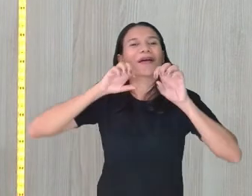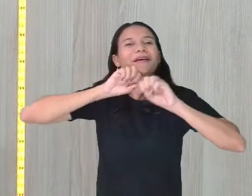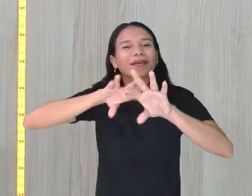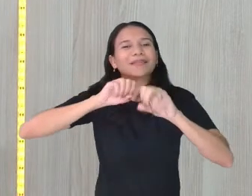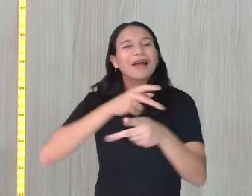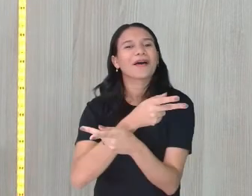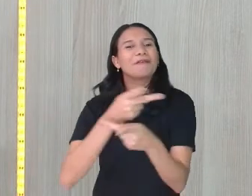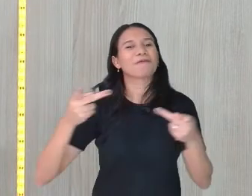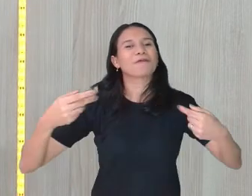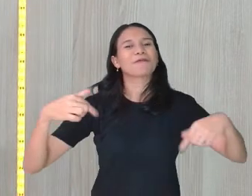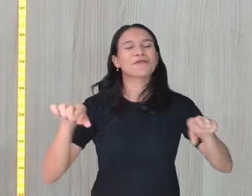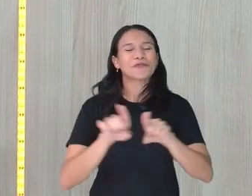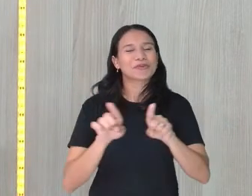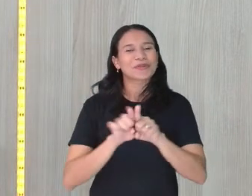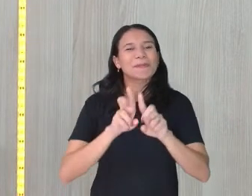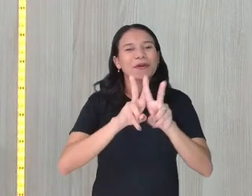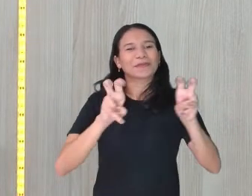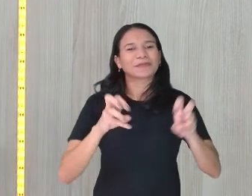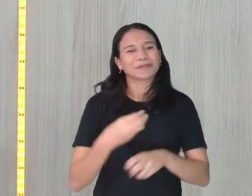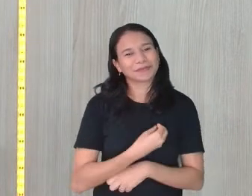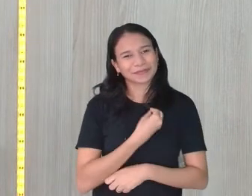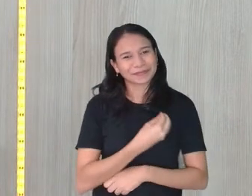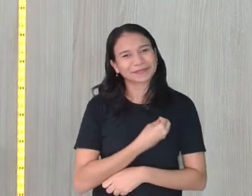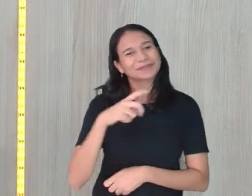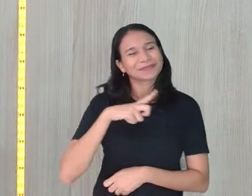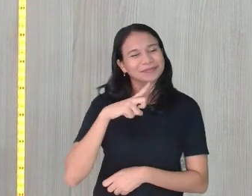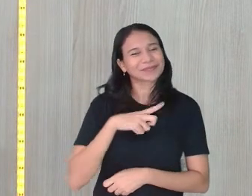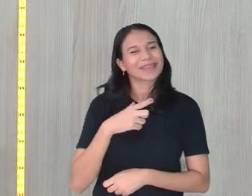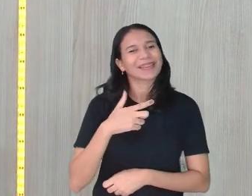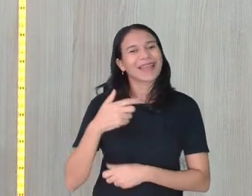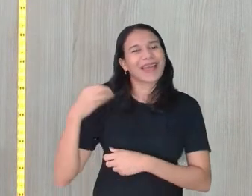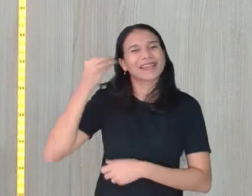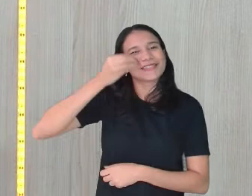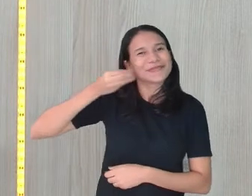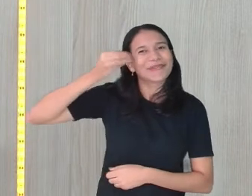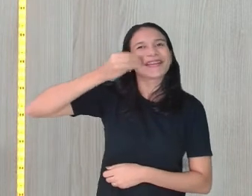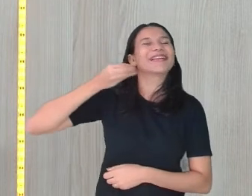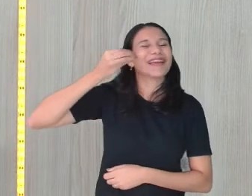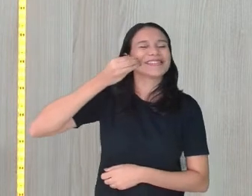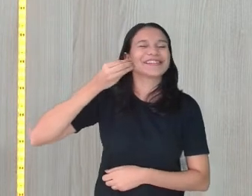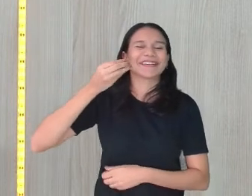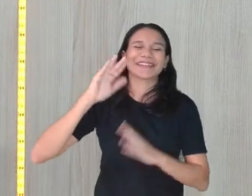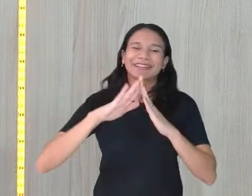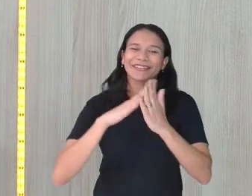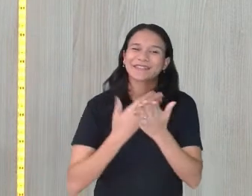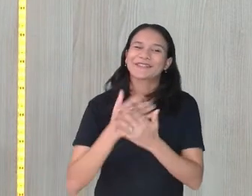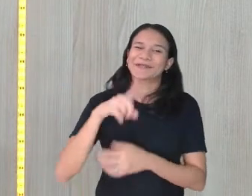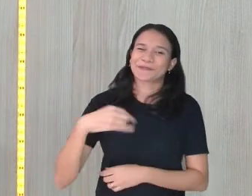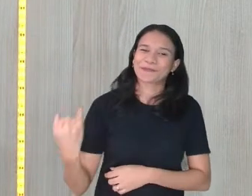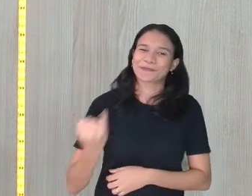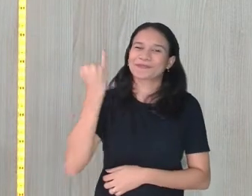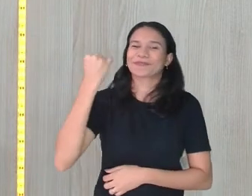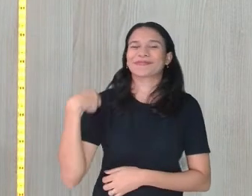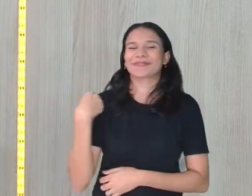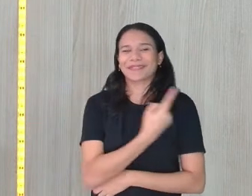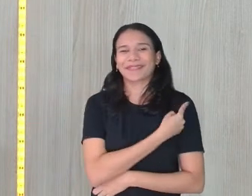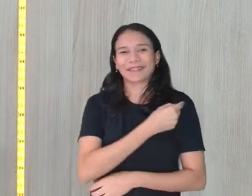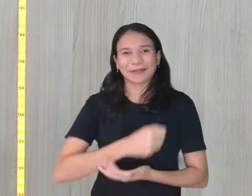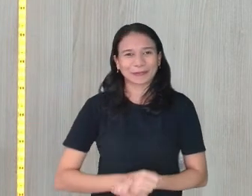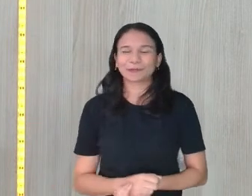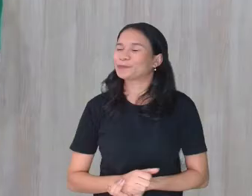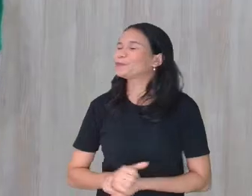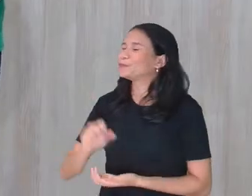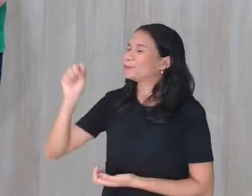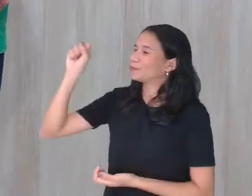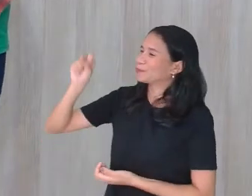vocês também um pouquinho da nossa vida, não é? Do que vivemos na escola também, como foi importante o professor para a gente. Pois